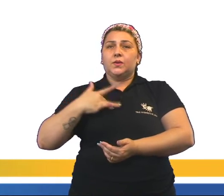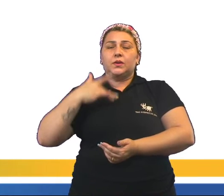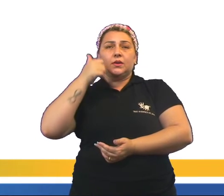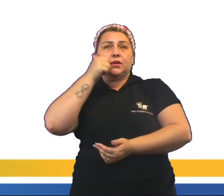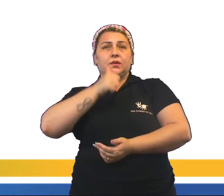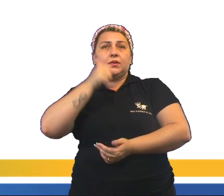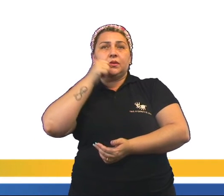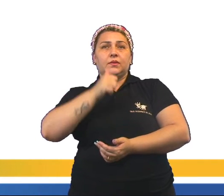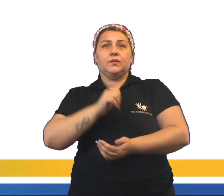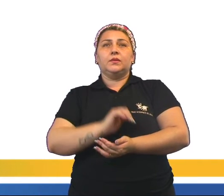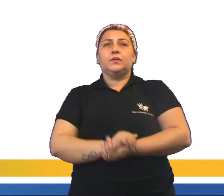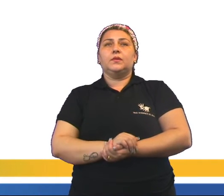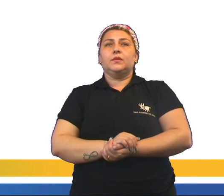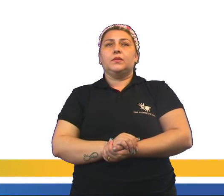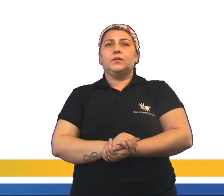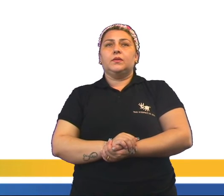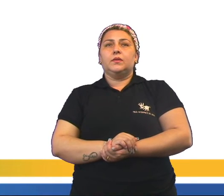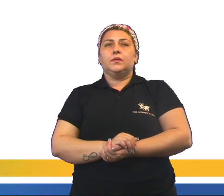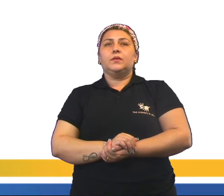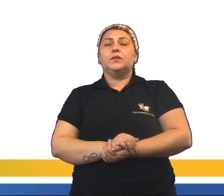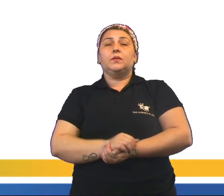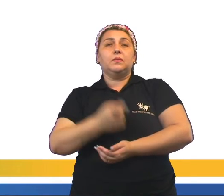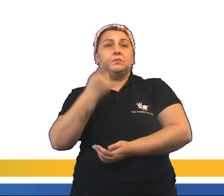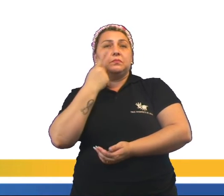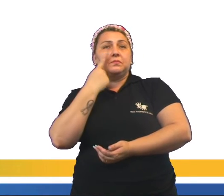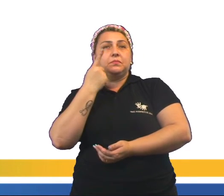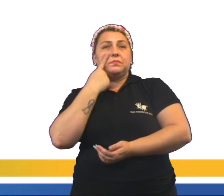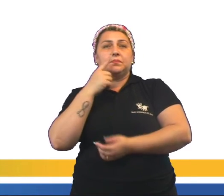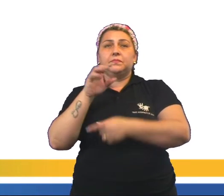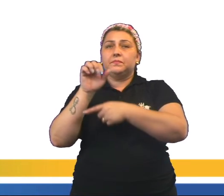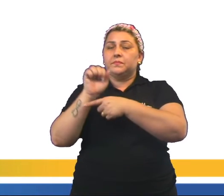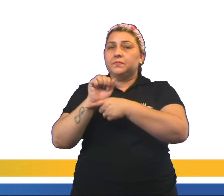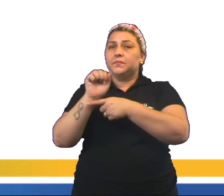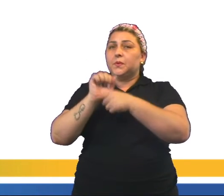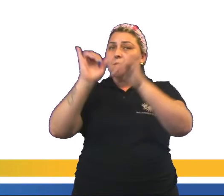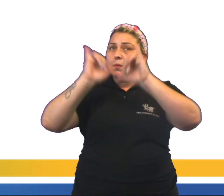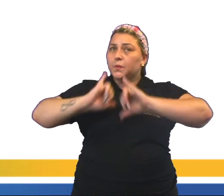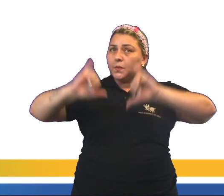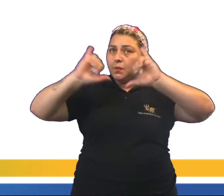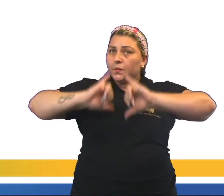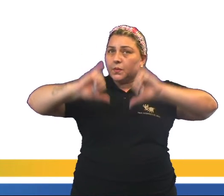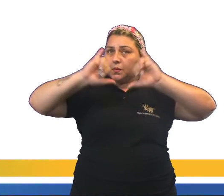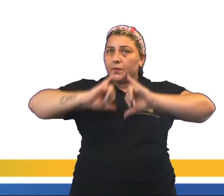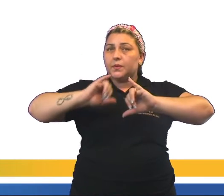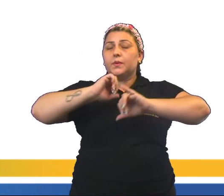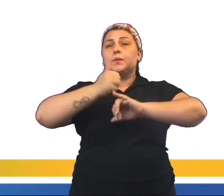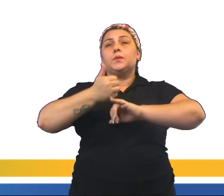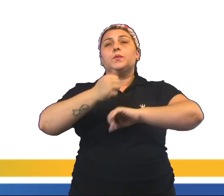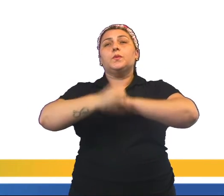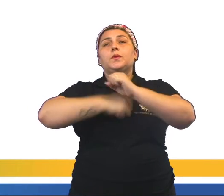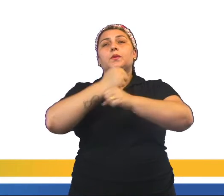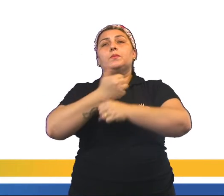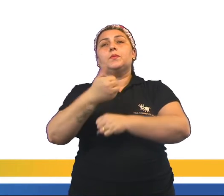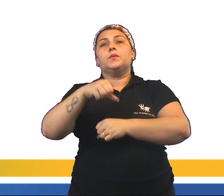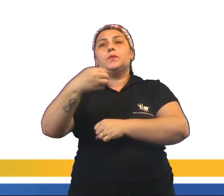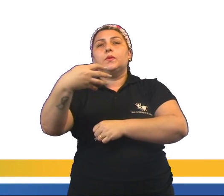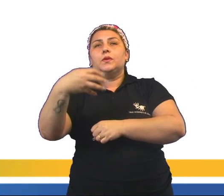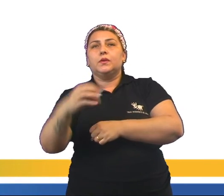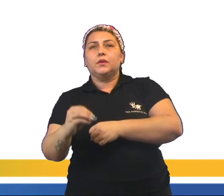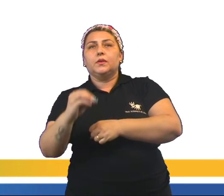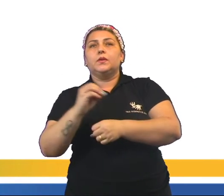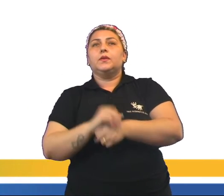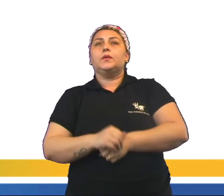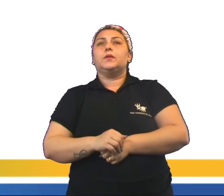mulher. E vamos ao comando da questão. O anúncio publicitário da década de